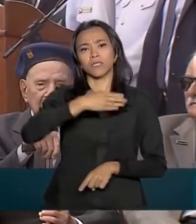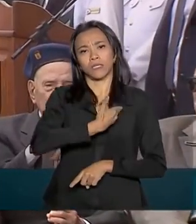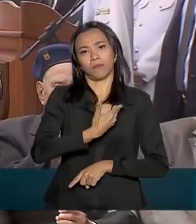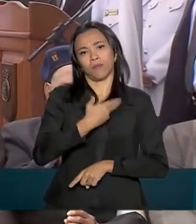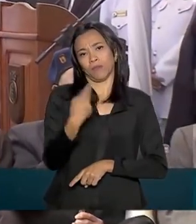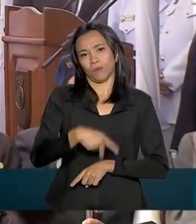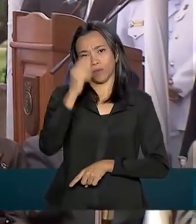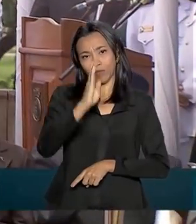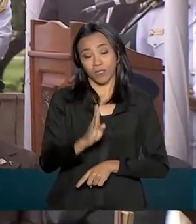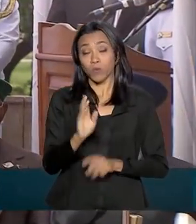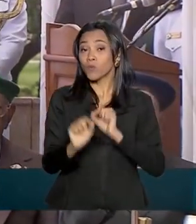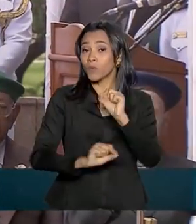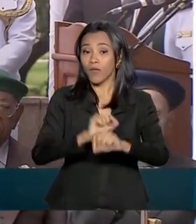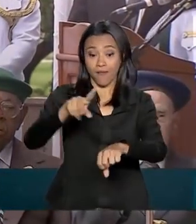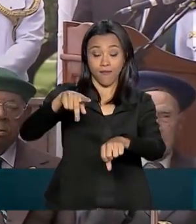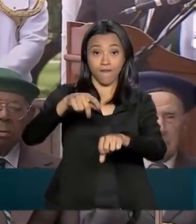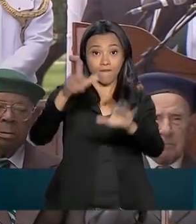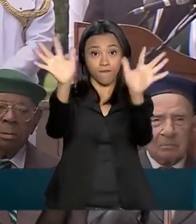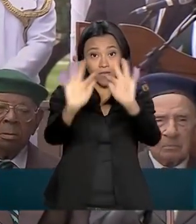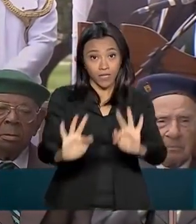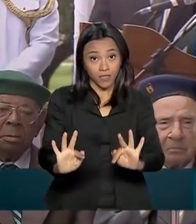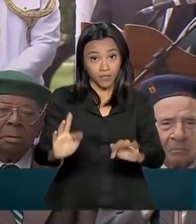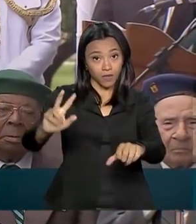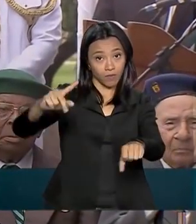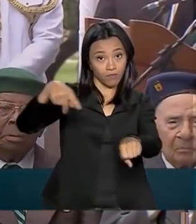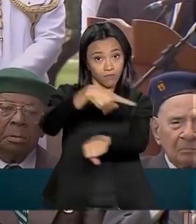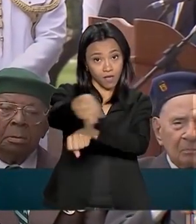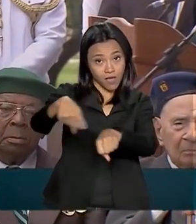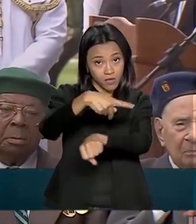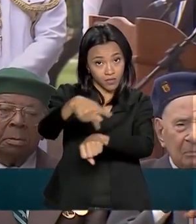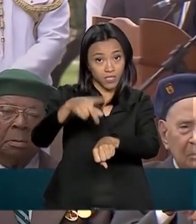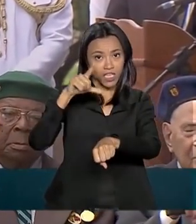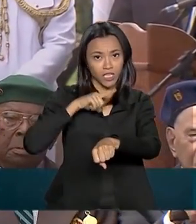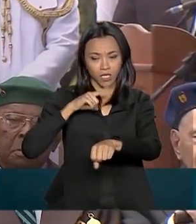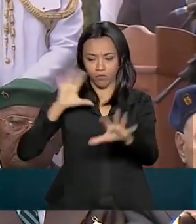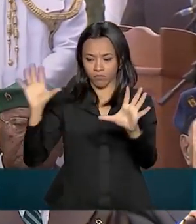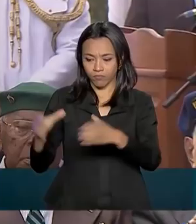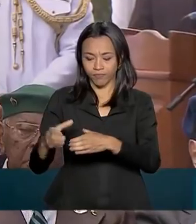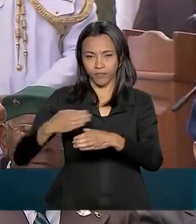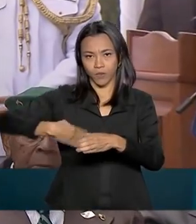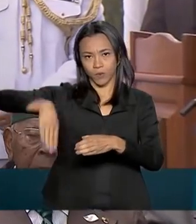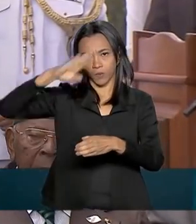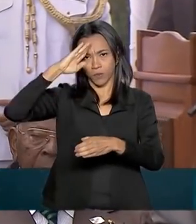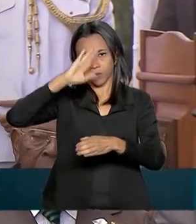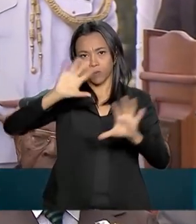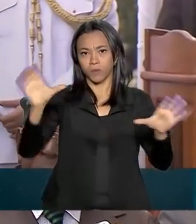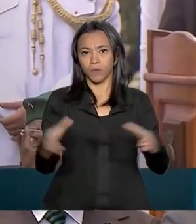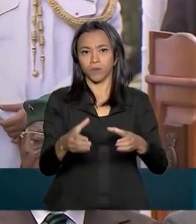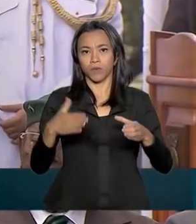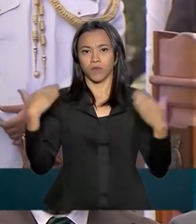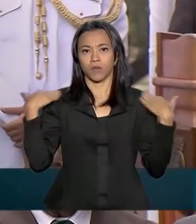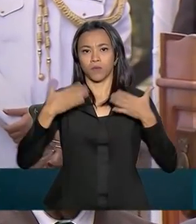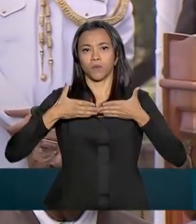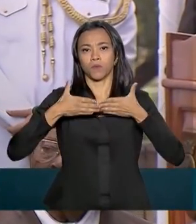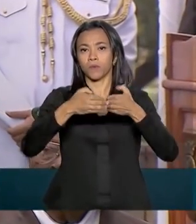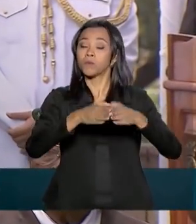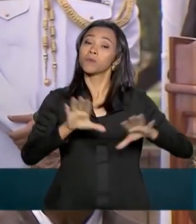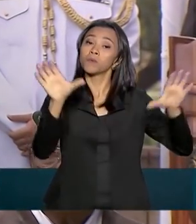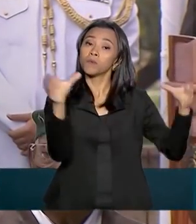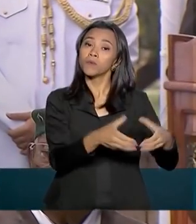felizes ea pátria que têm as suas forças armadas com o compromisso